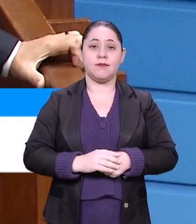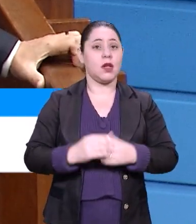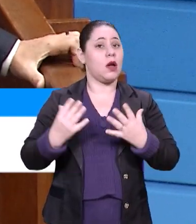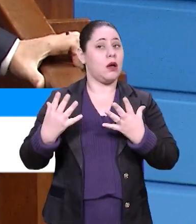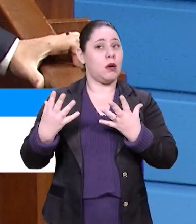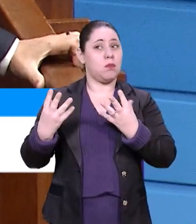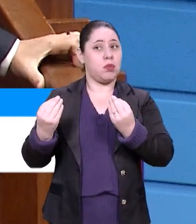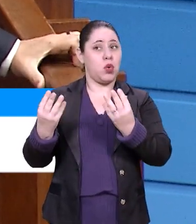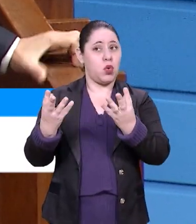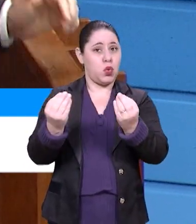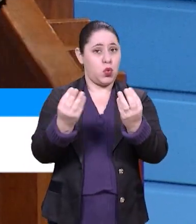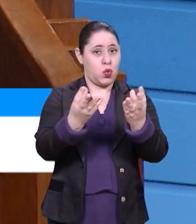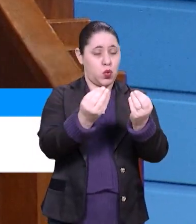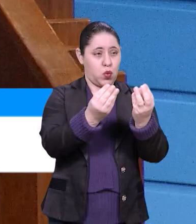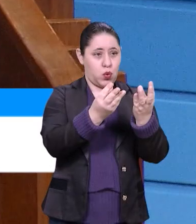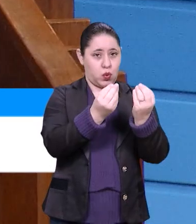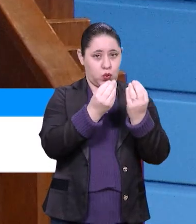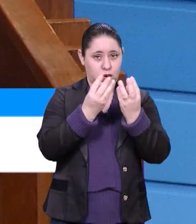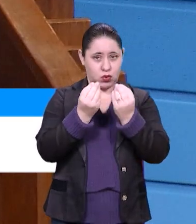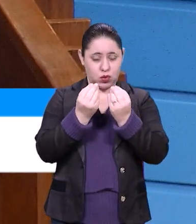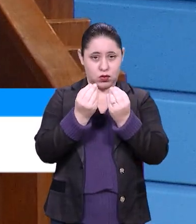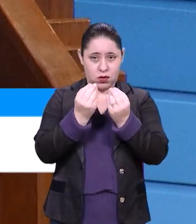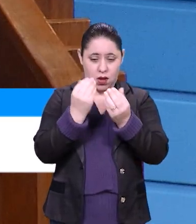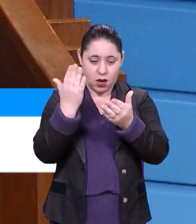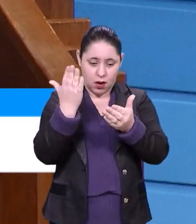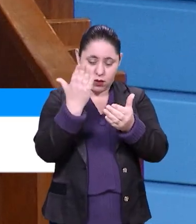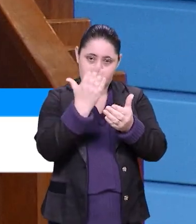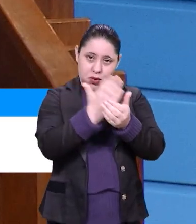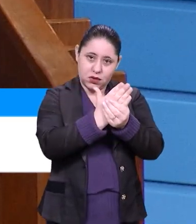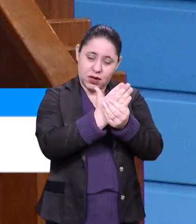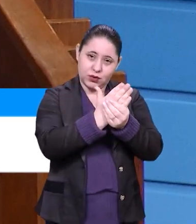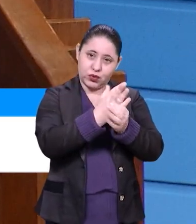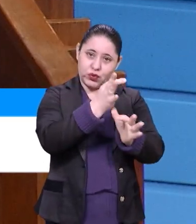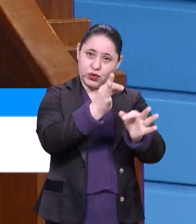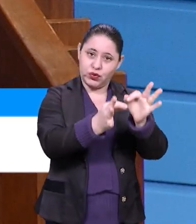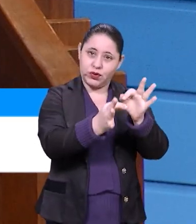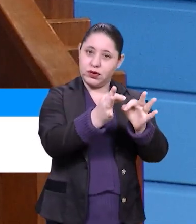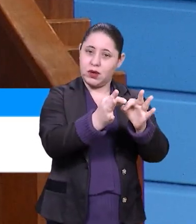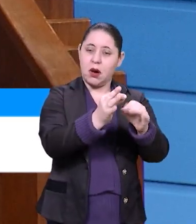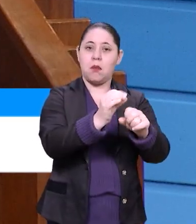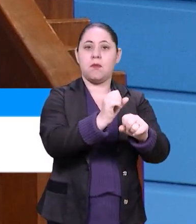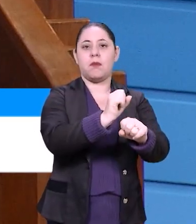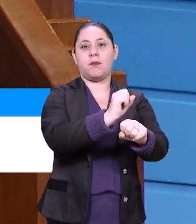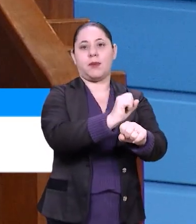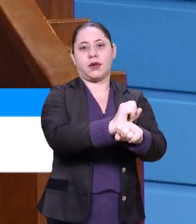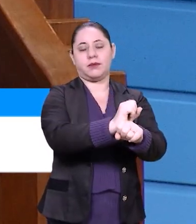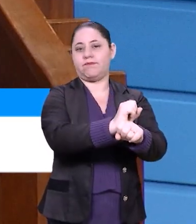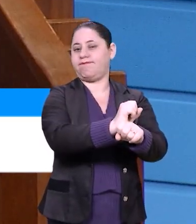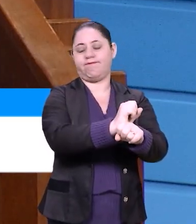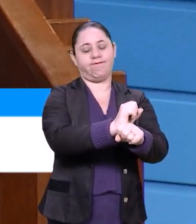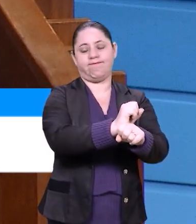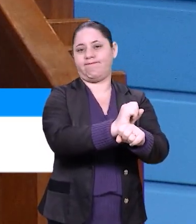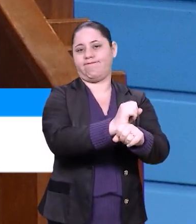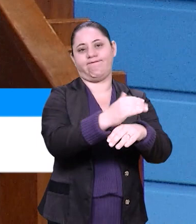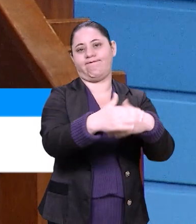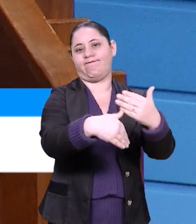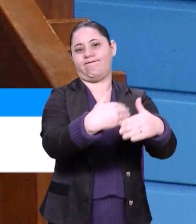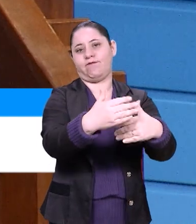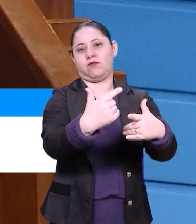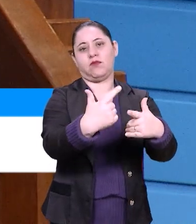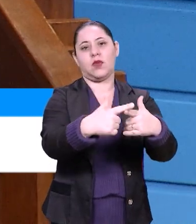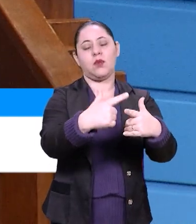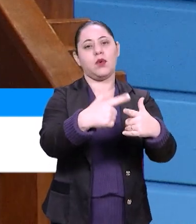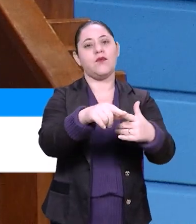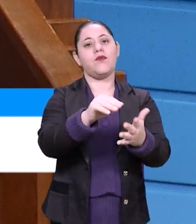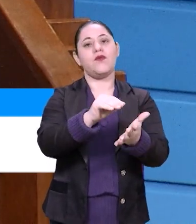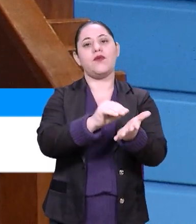E muitos dos inquéritos abertos, eles não foram